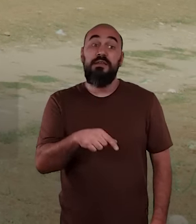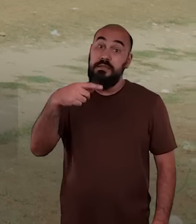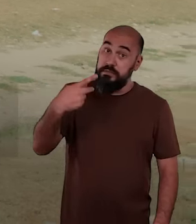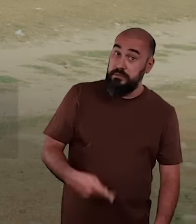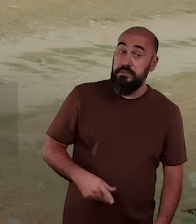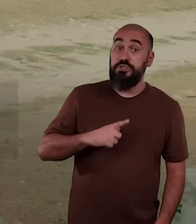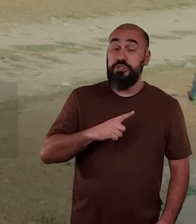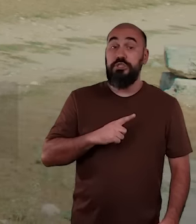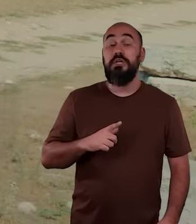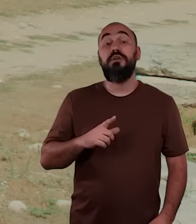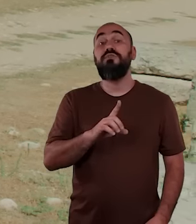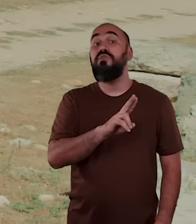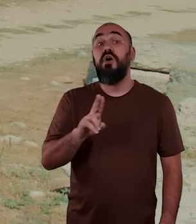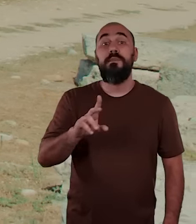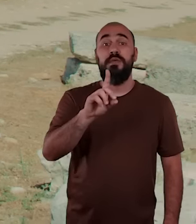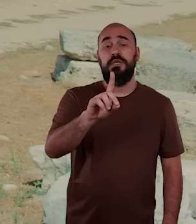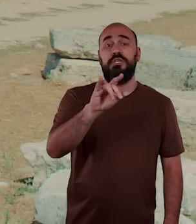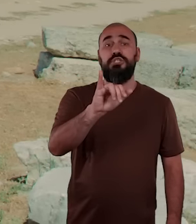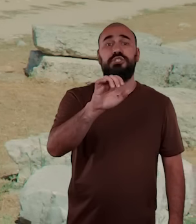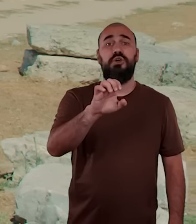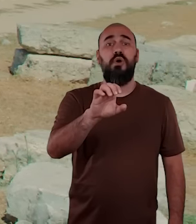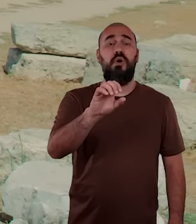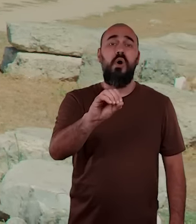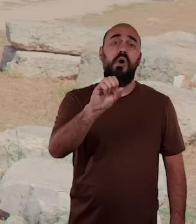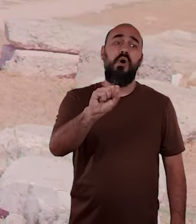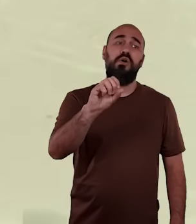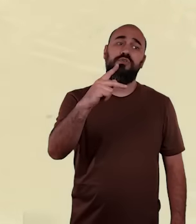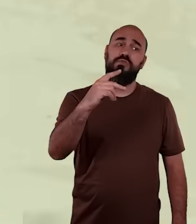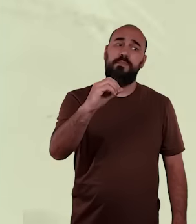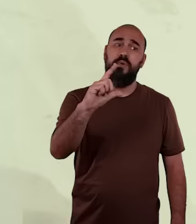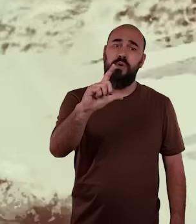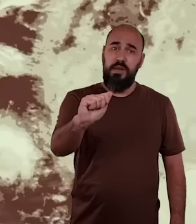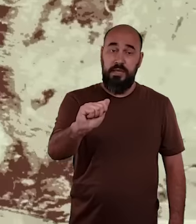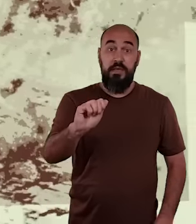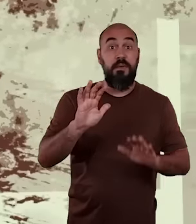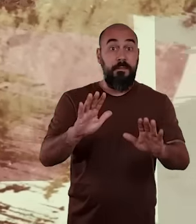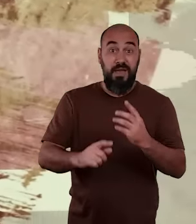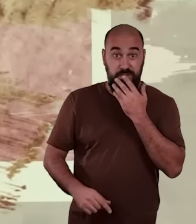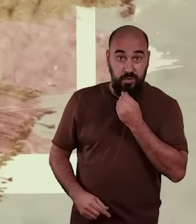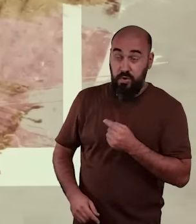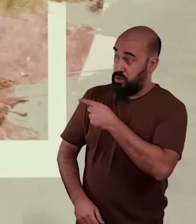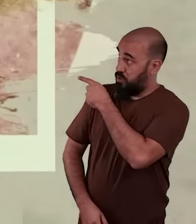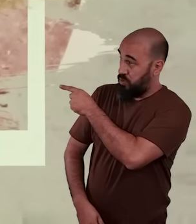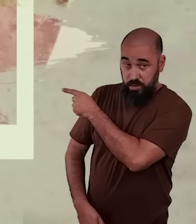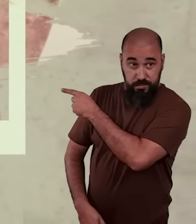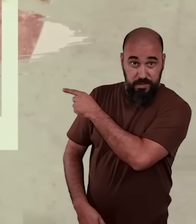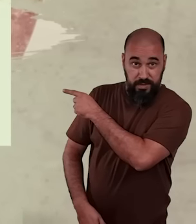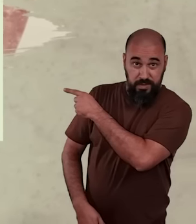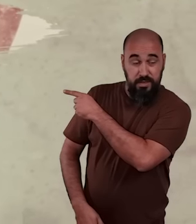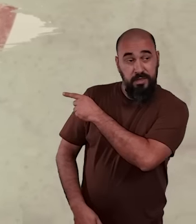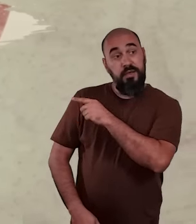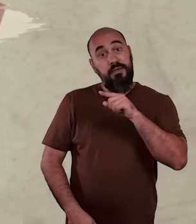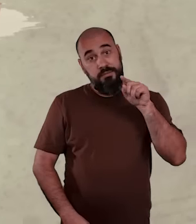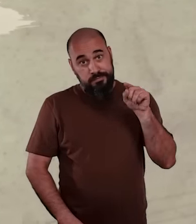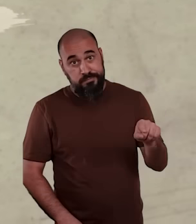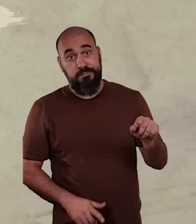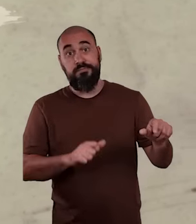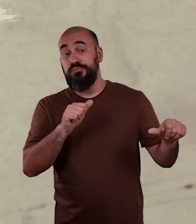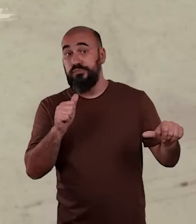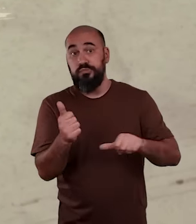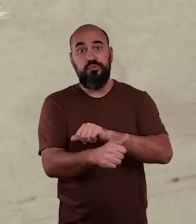ou cidade de Deus. Somente na época de Antíoco II Teos é que ela se